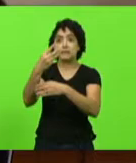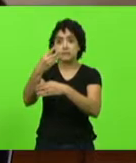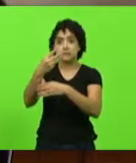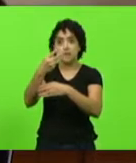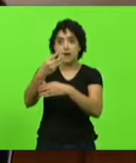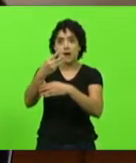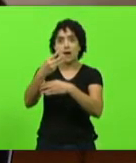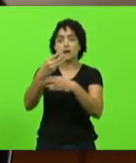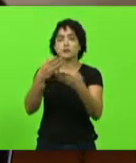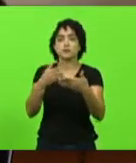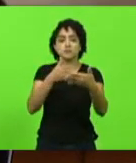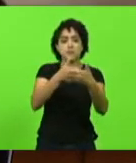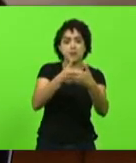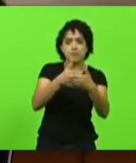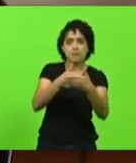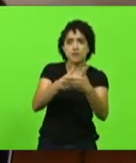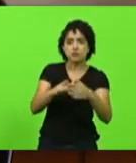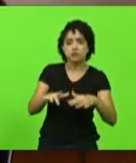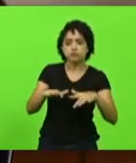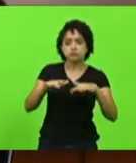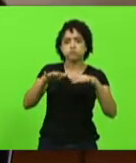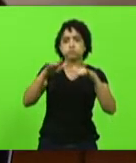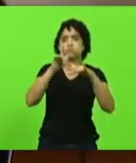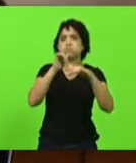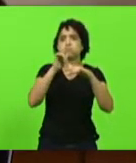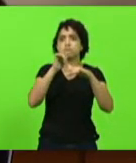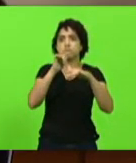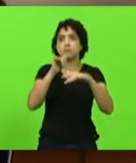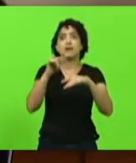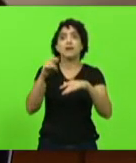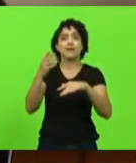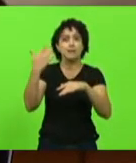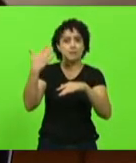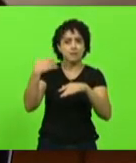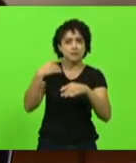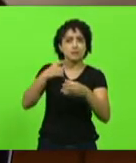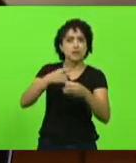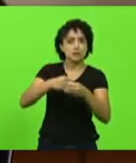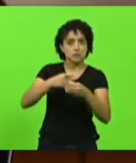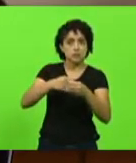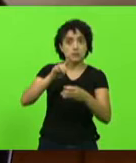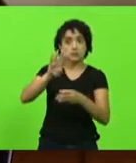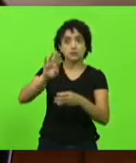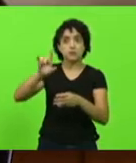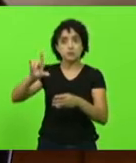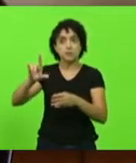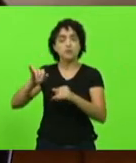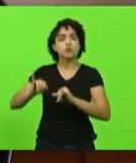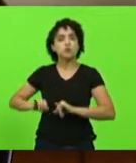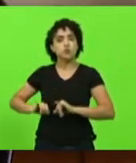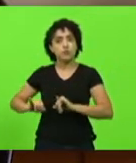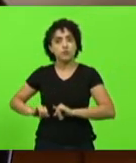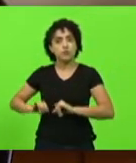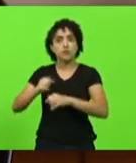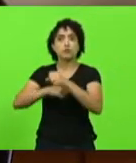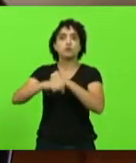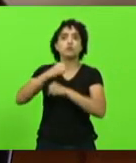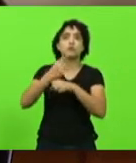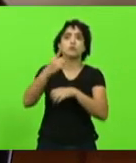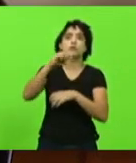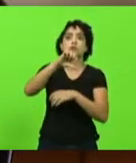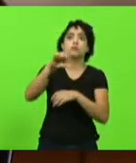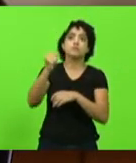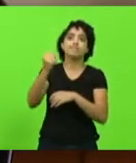que é de Blumenau, sabe o que Blumenau sofreu em 83? O que nós sofremos em